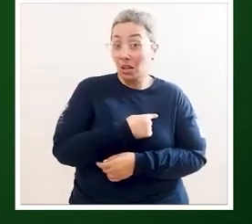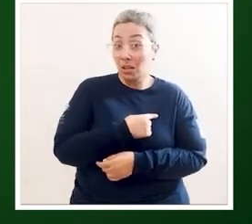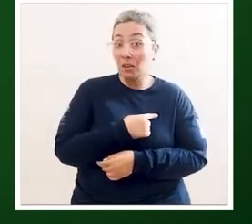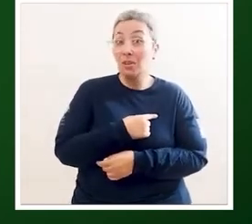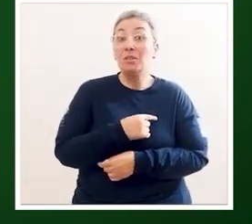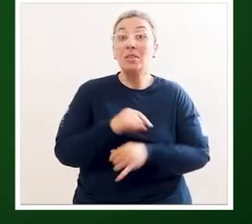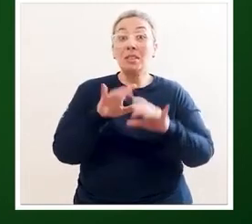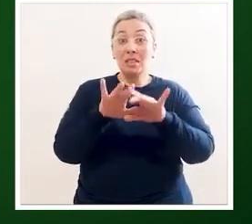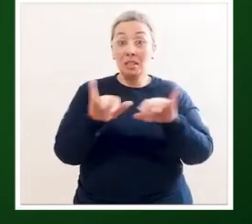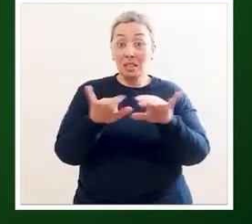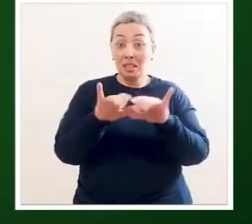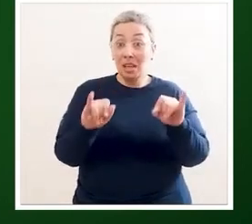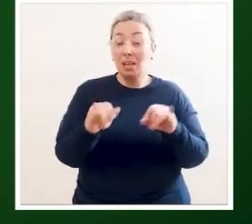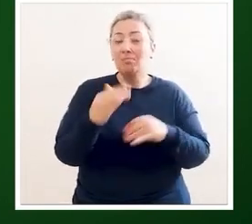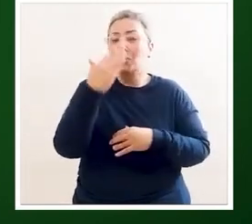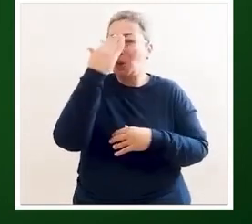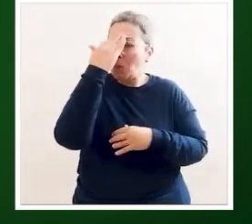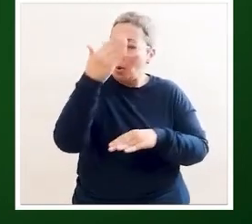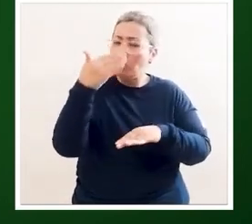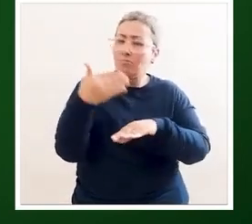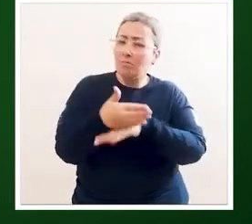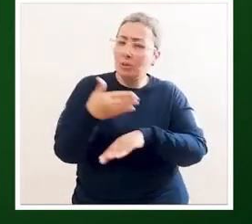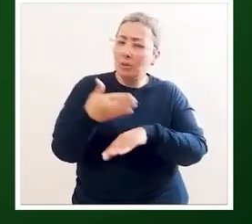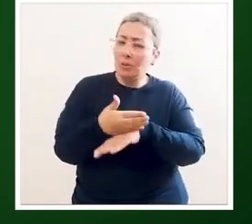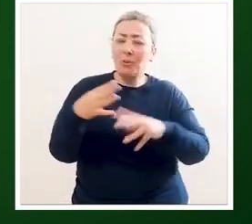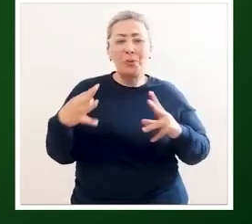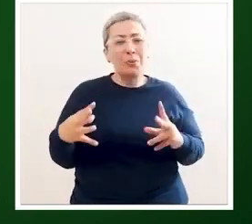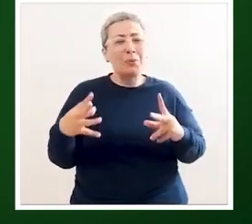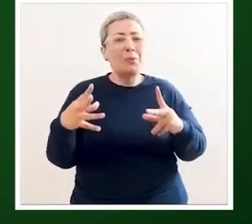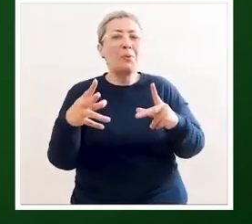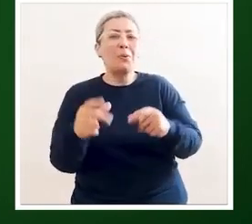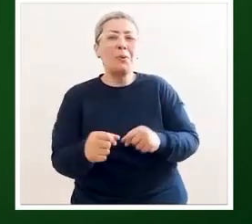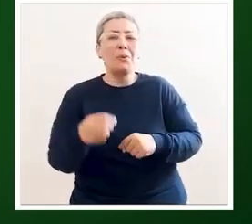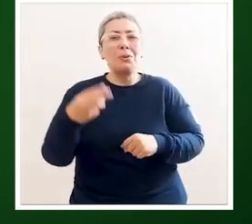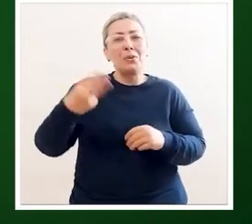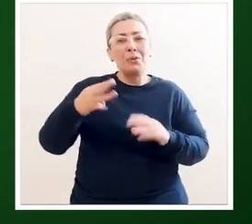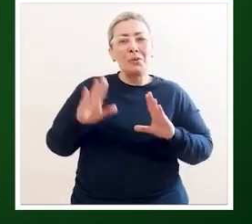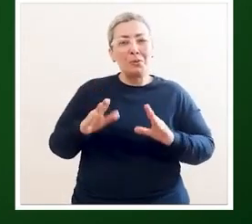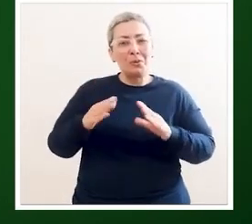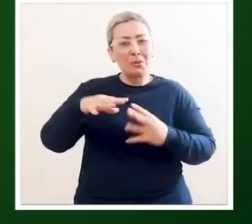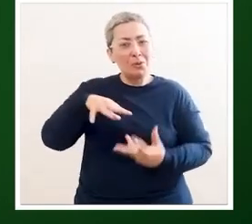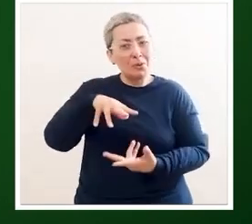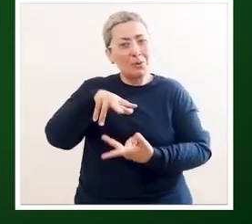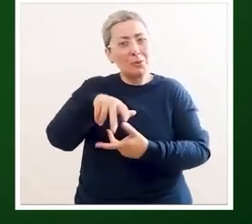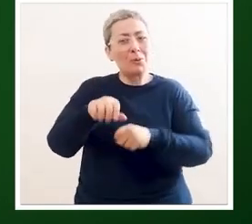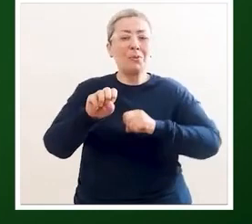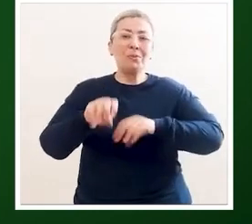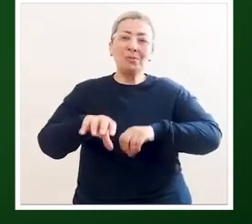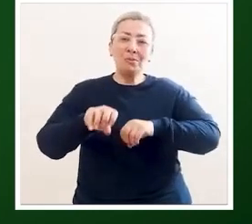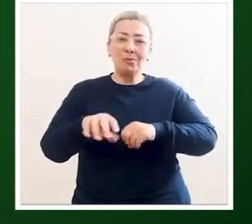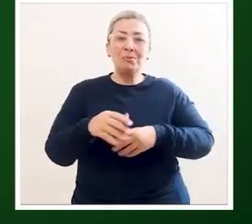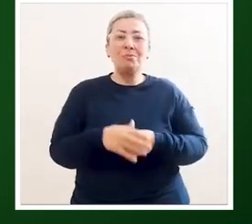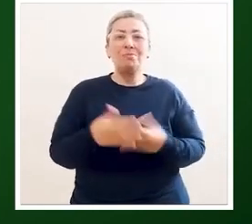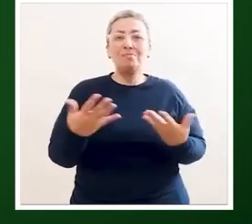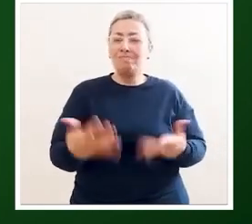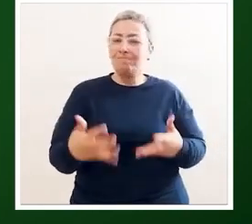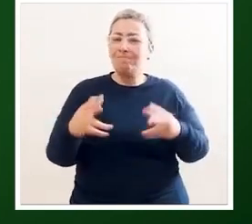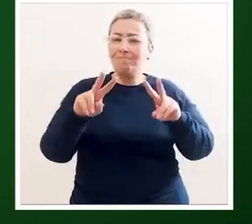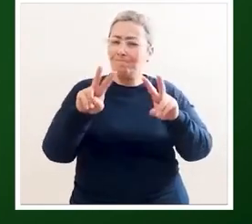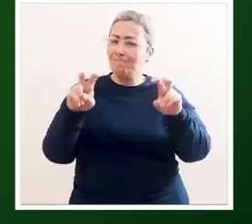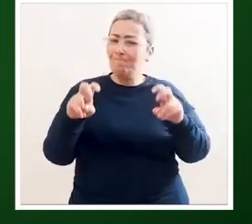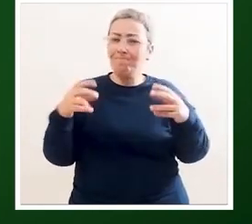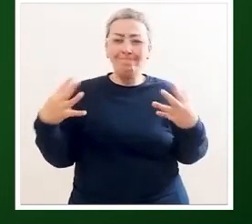nós de Itaquaquecetuba agradecemos a participação de todos nesse terceiro fórum internacional de educação